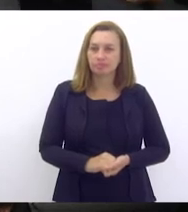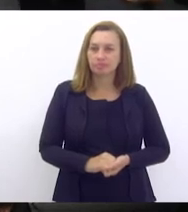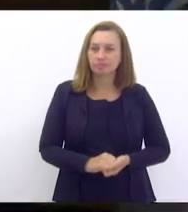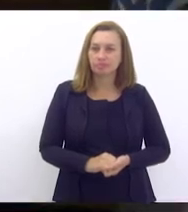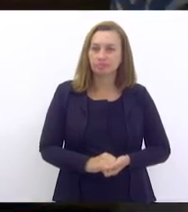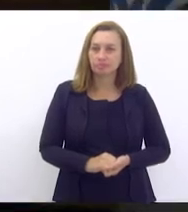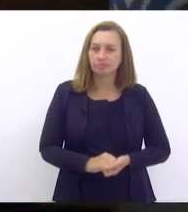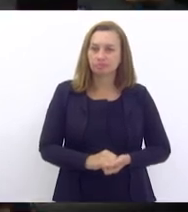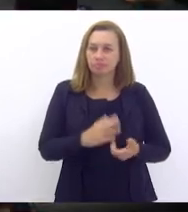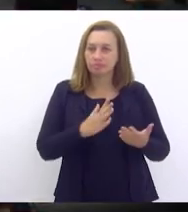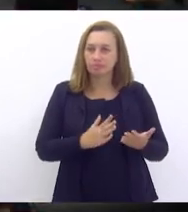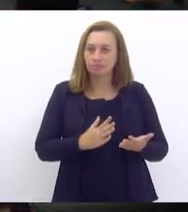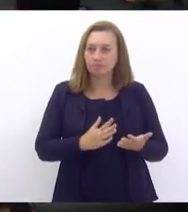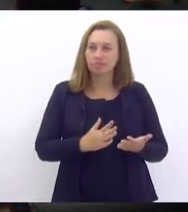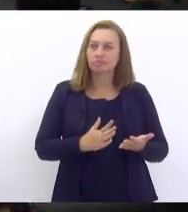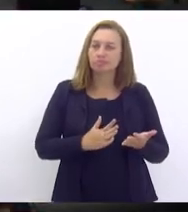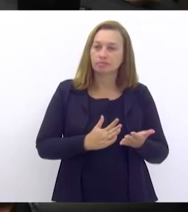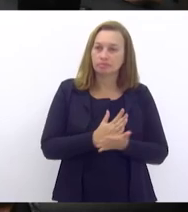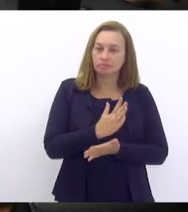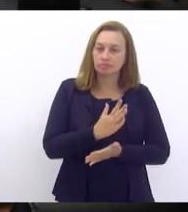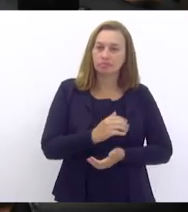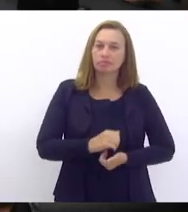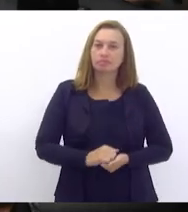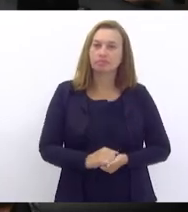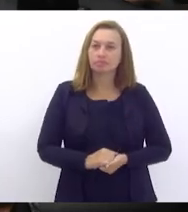Parecer favorável.